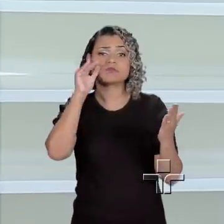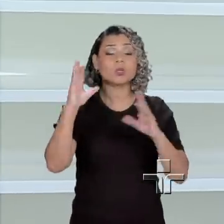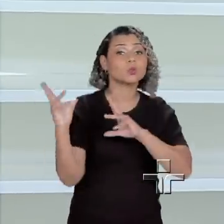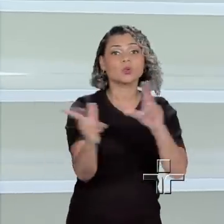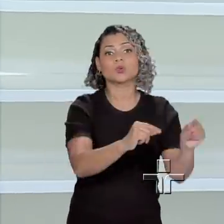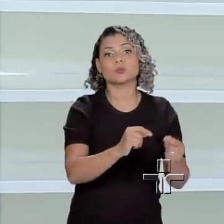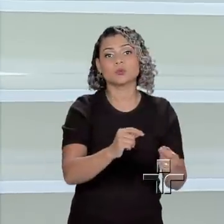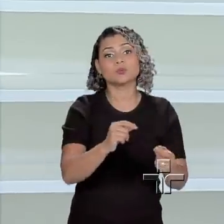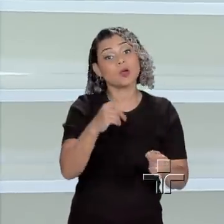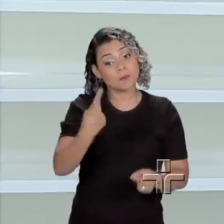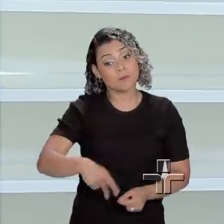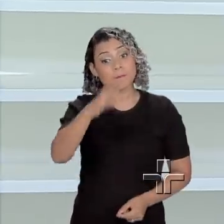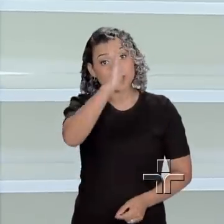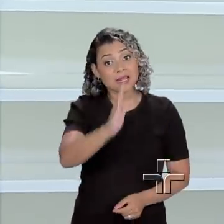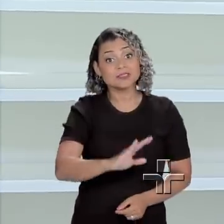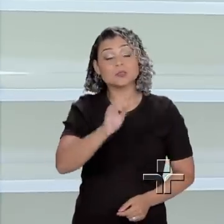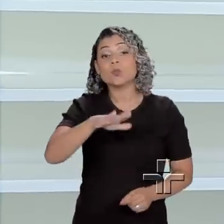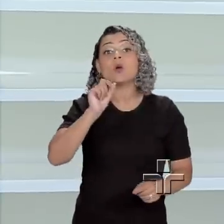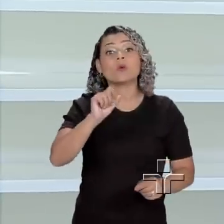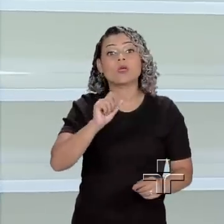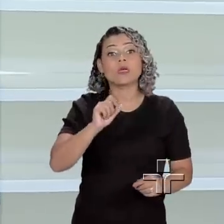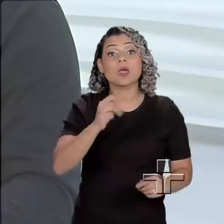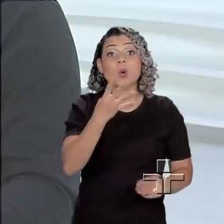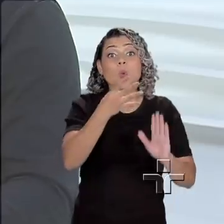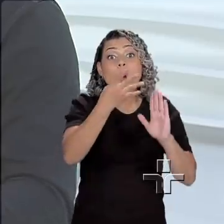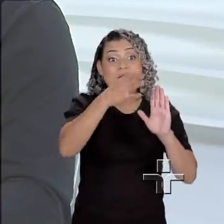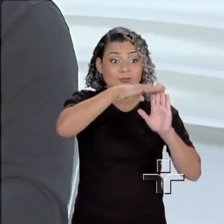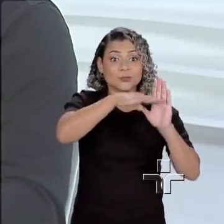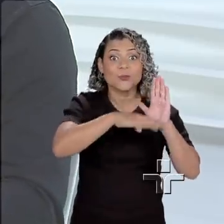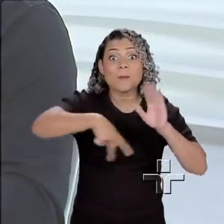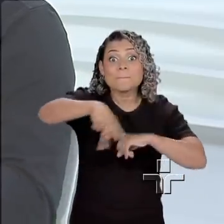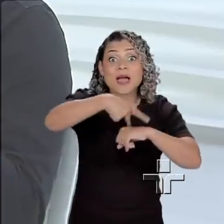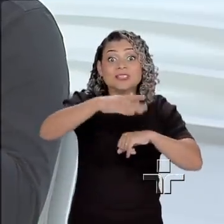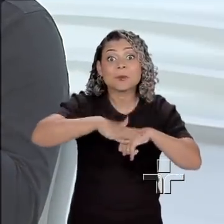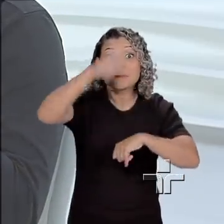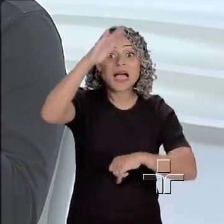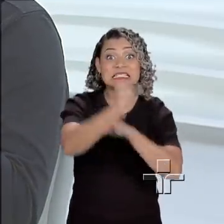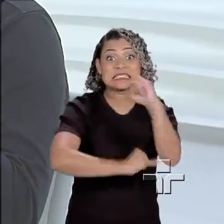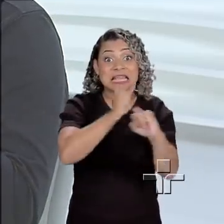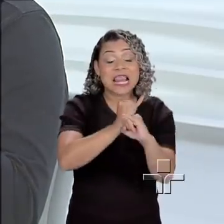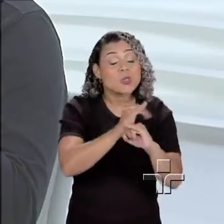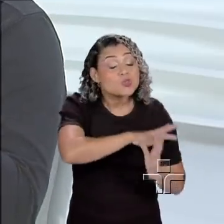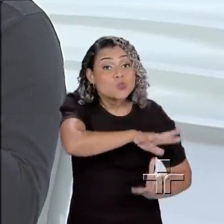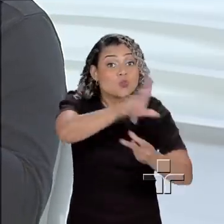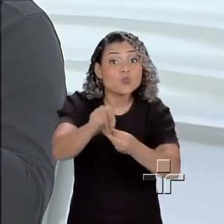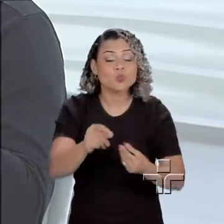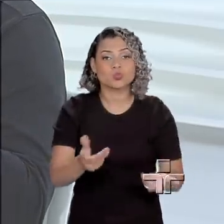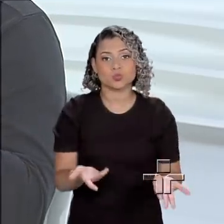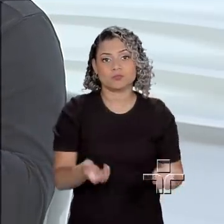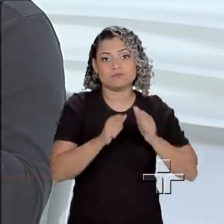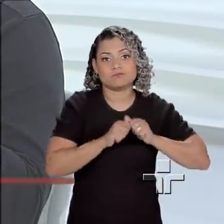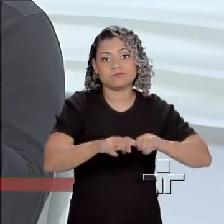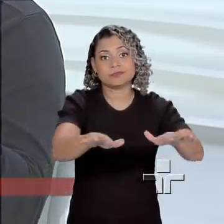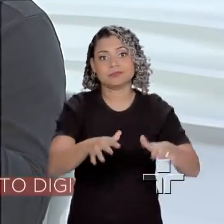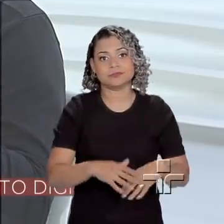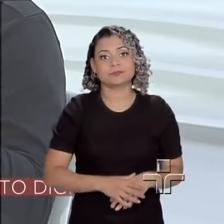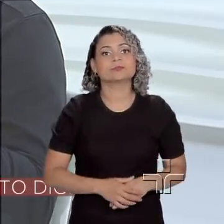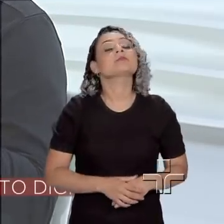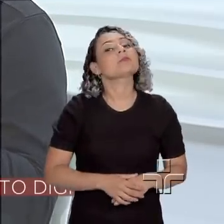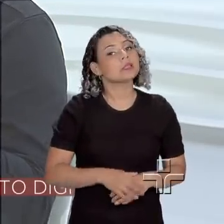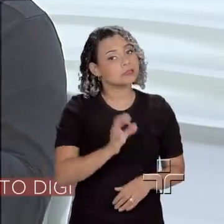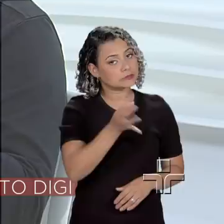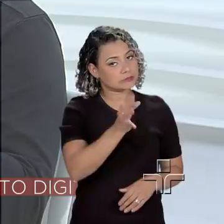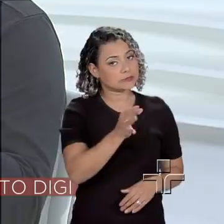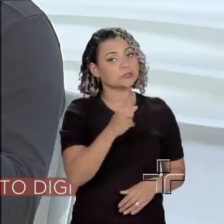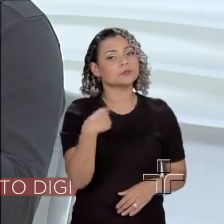sendo o 4º país mais conectado do mundo. Eu acho que a gente tem que fatorar o efeito internet